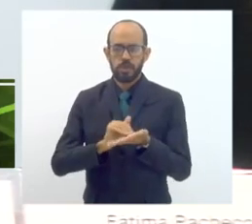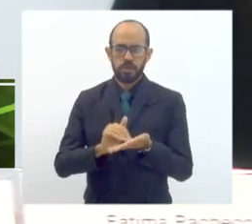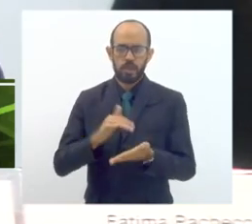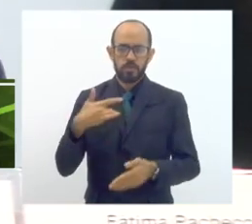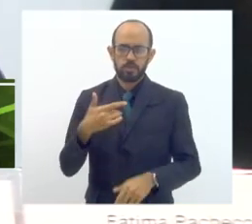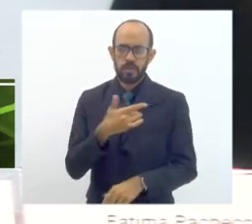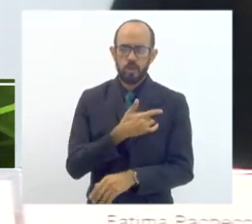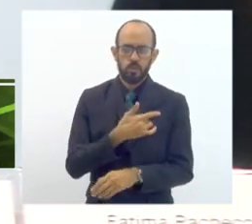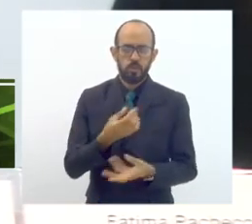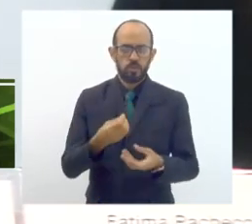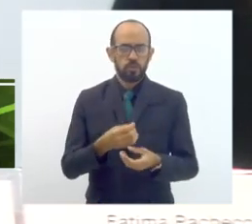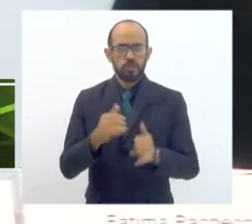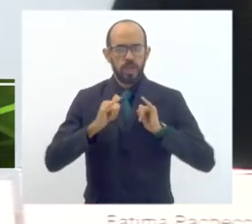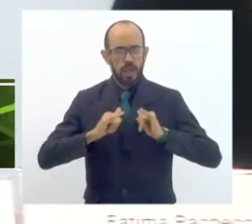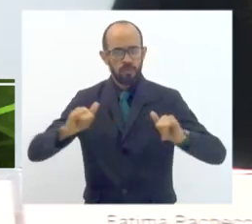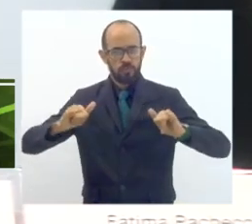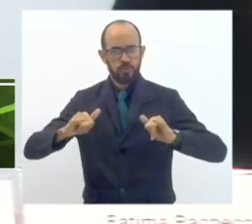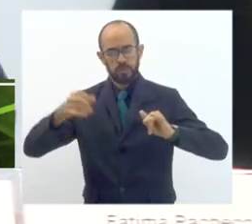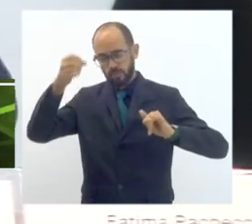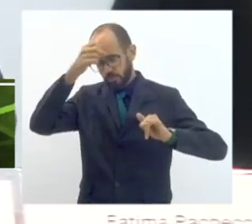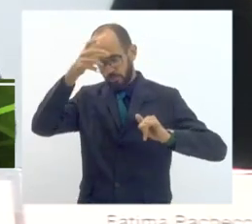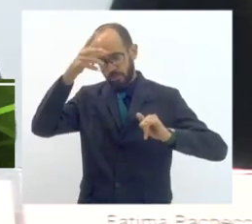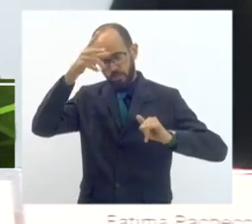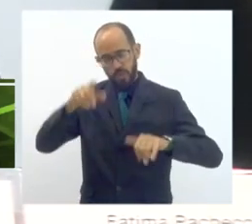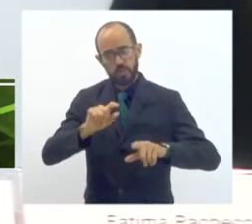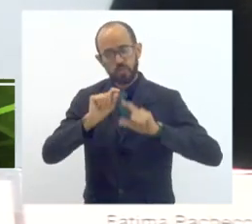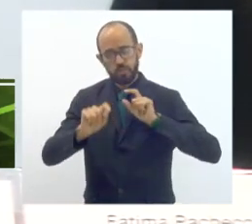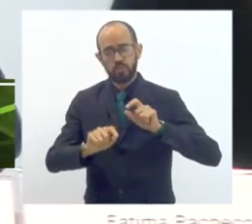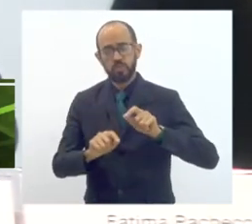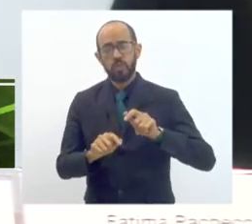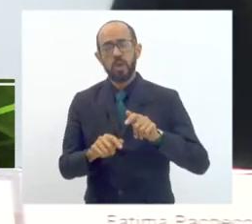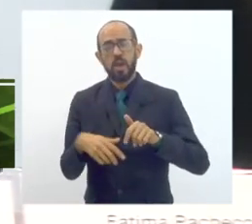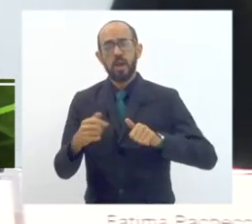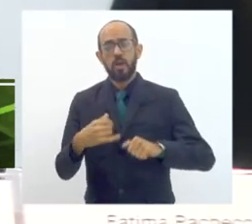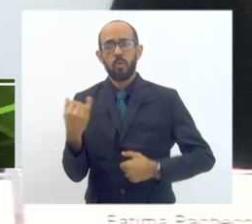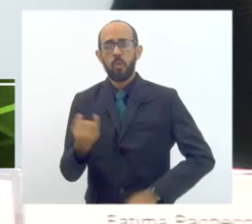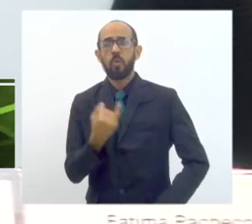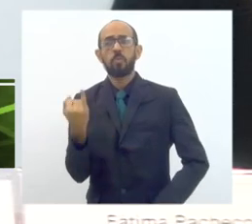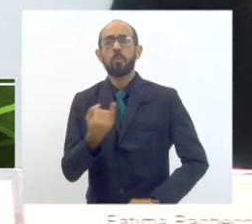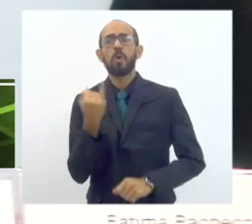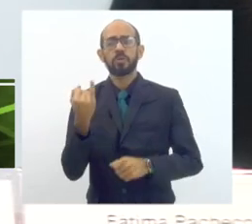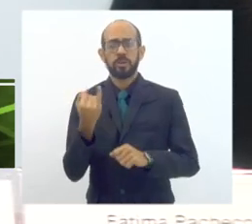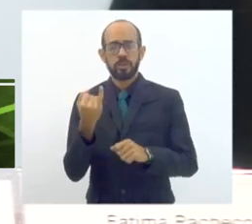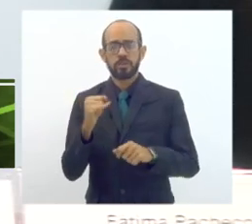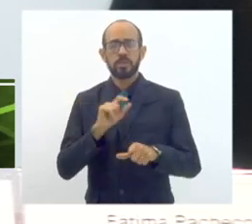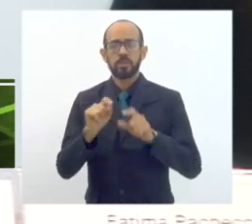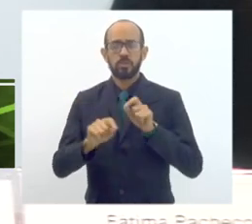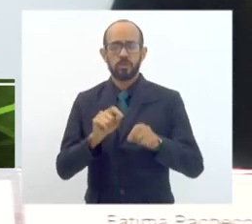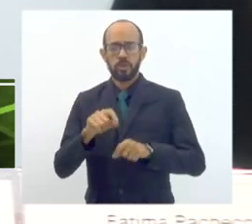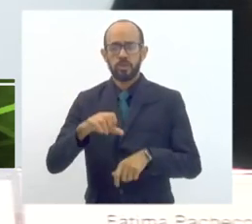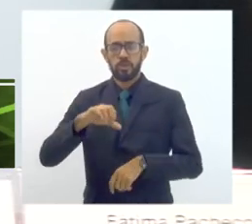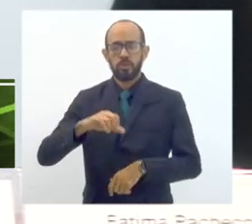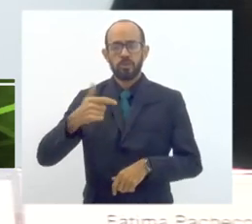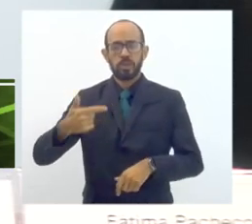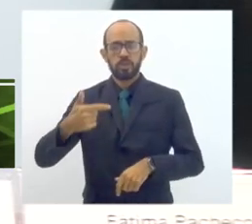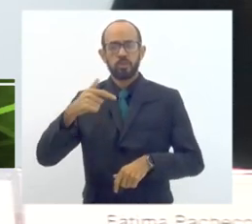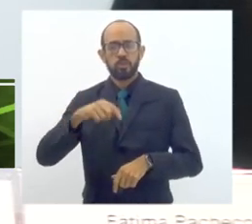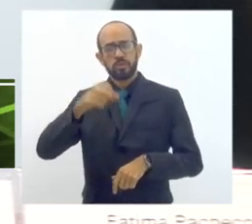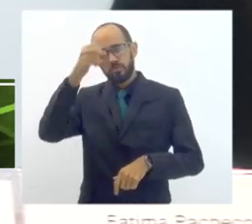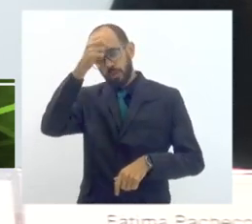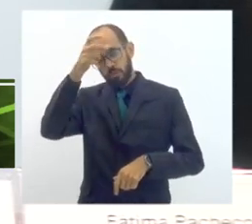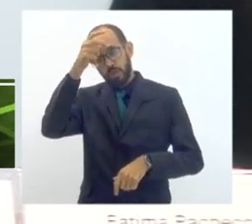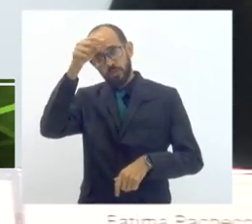que levassem aos prefeitos essa importância da gente, numa manhã como essa, ter aqui os 92 prefeitos